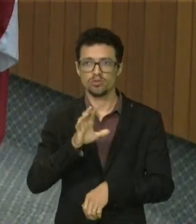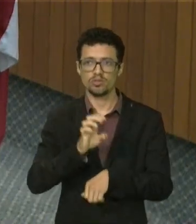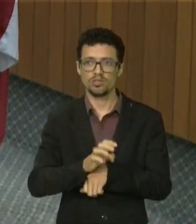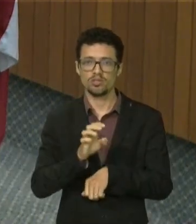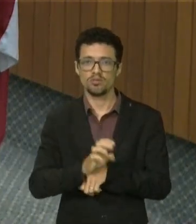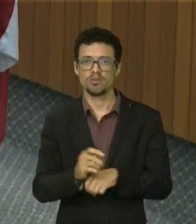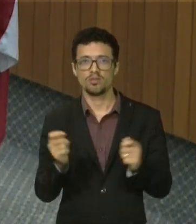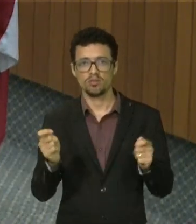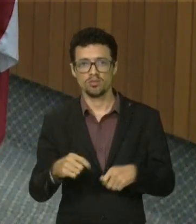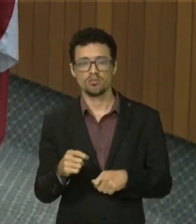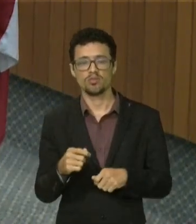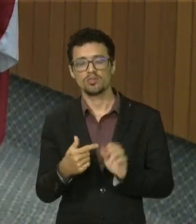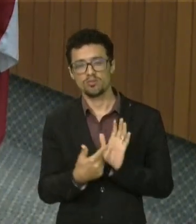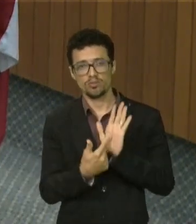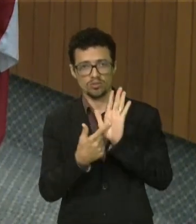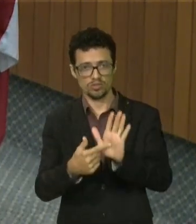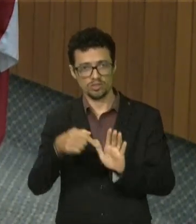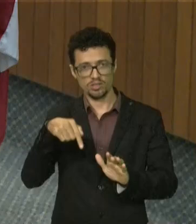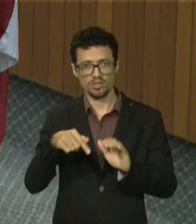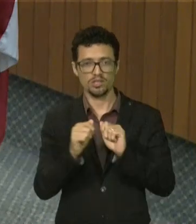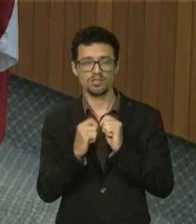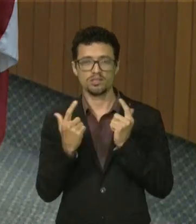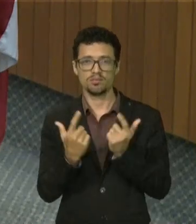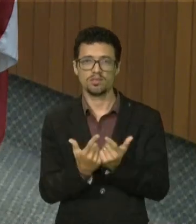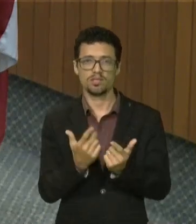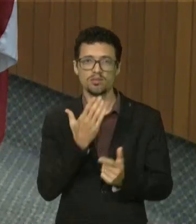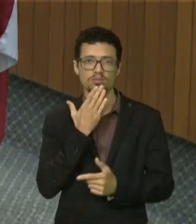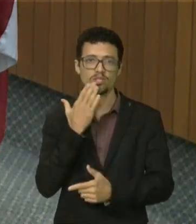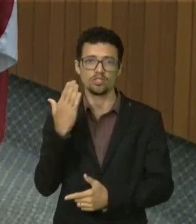tribuna e cobrar soluções das autoridades competentes. É